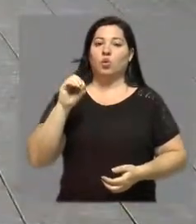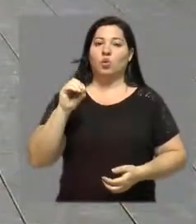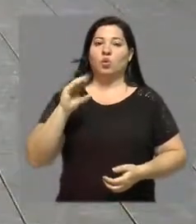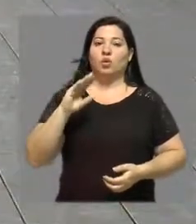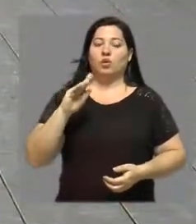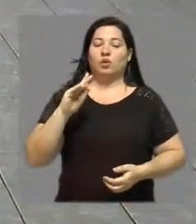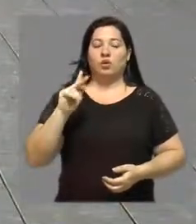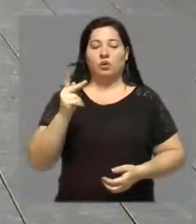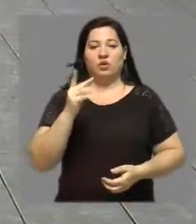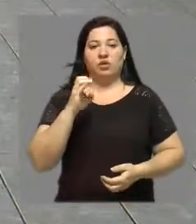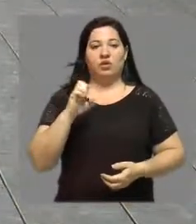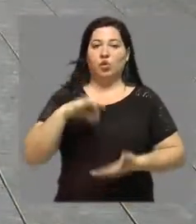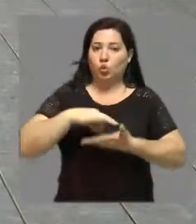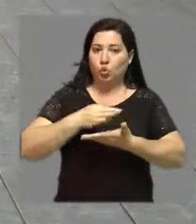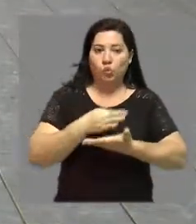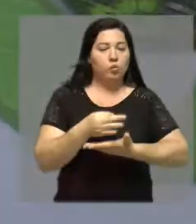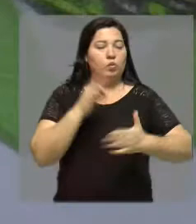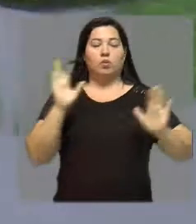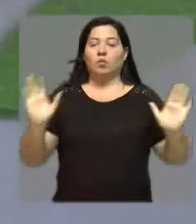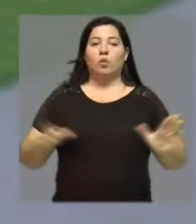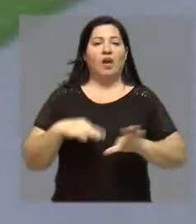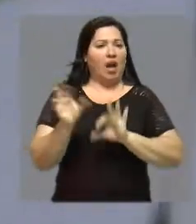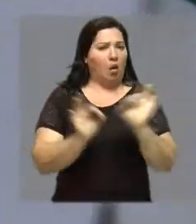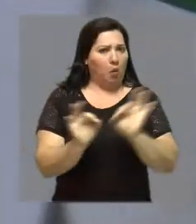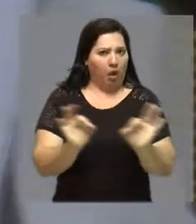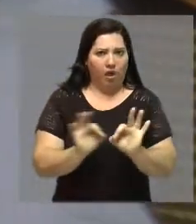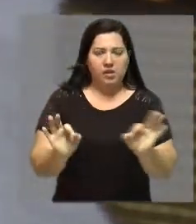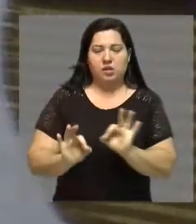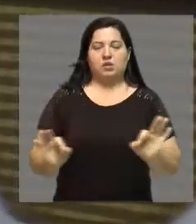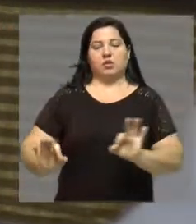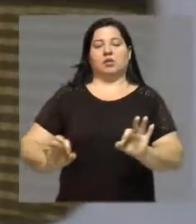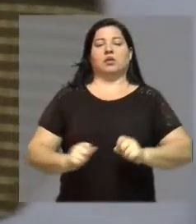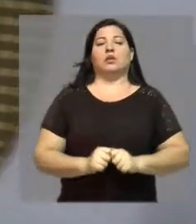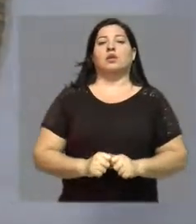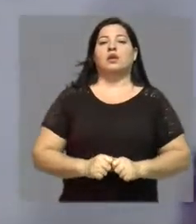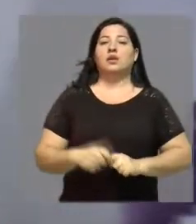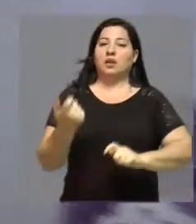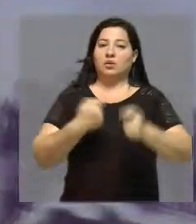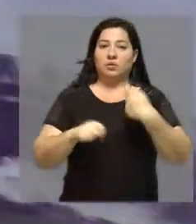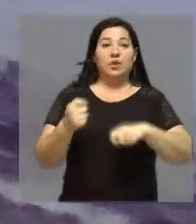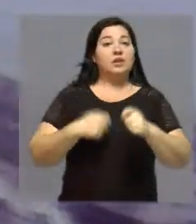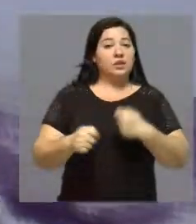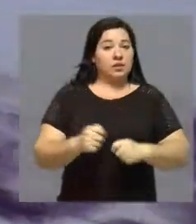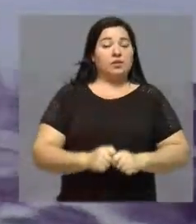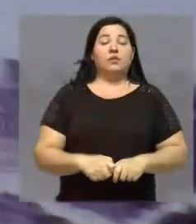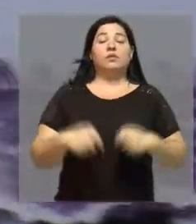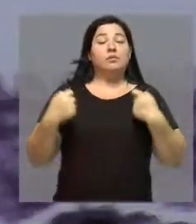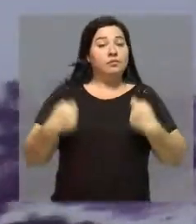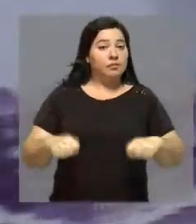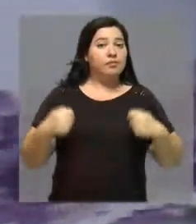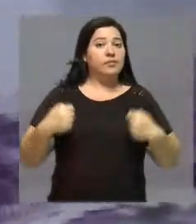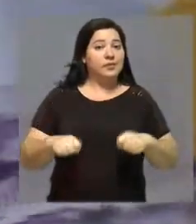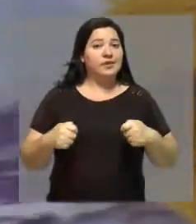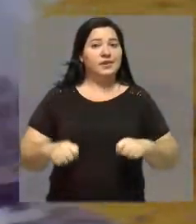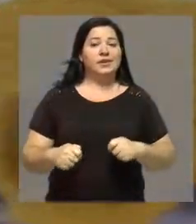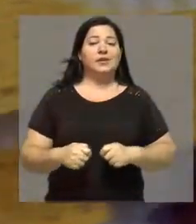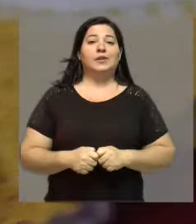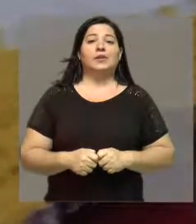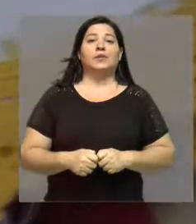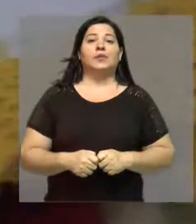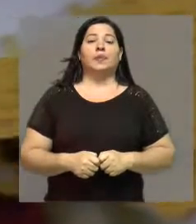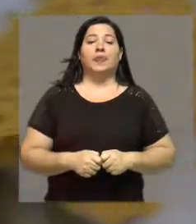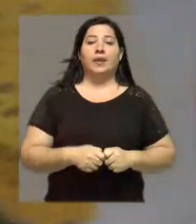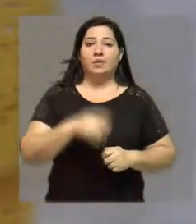faz costura, que faz, organiza, né, que também precisa do pessoal administrativo para isso. Então nós estamos